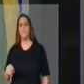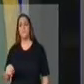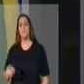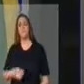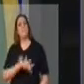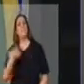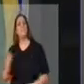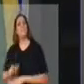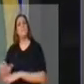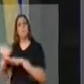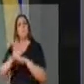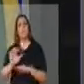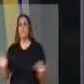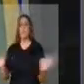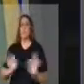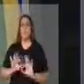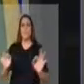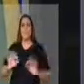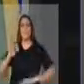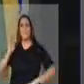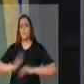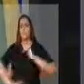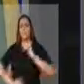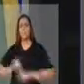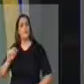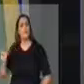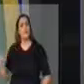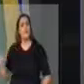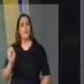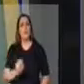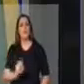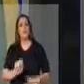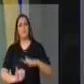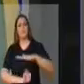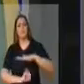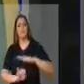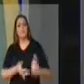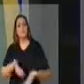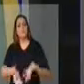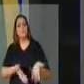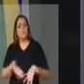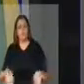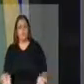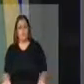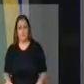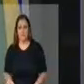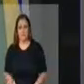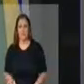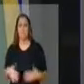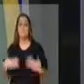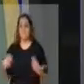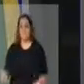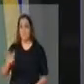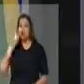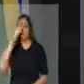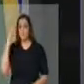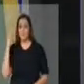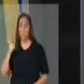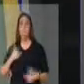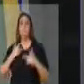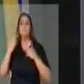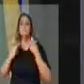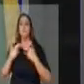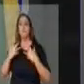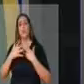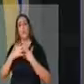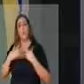nosso país ainda não tem fonoaudiólogos inseridos em instituições para estar reabilitando esse paciente. Então, o paciente é operado,